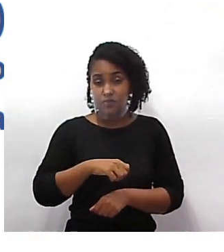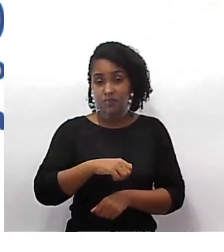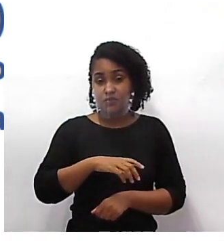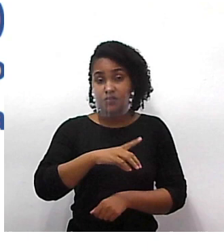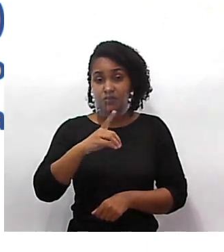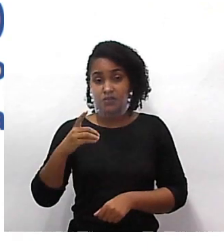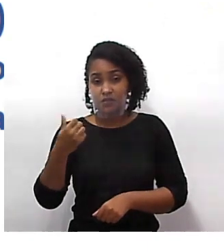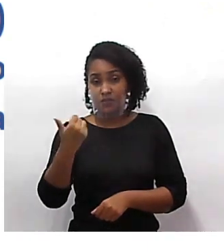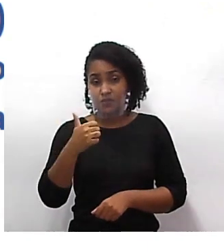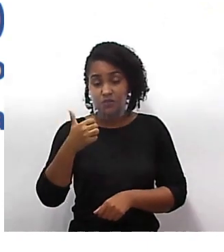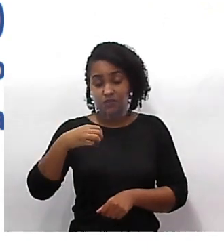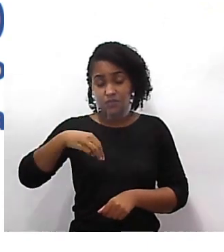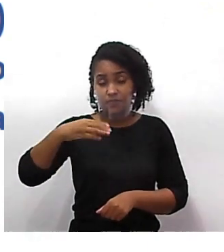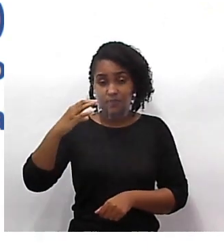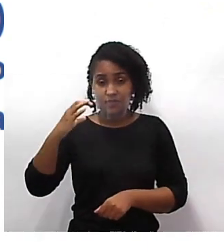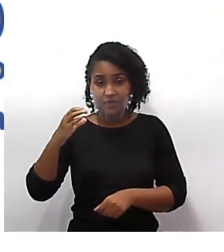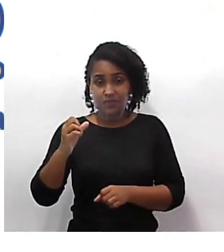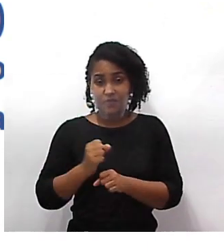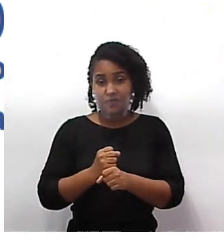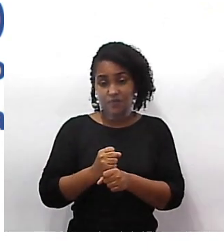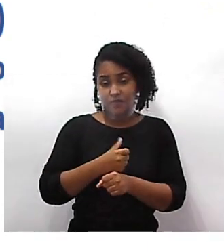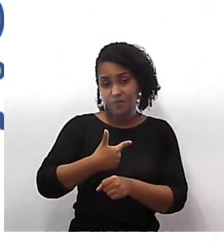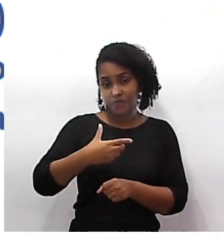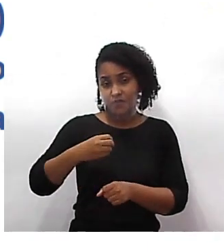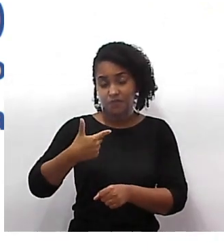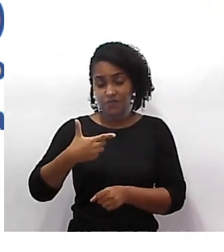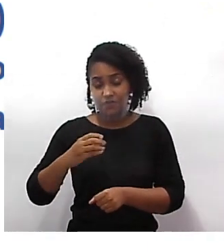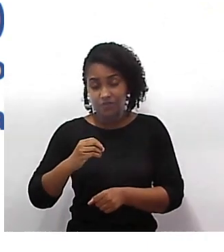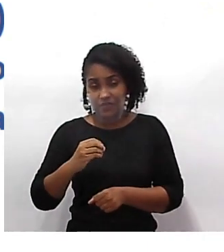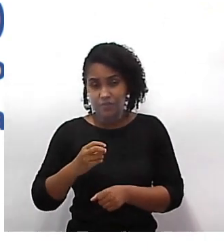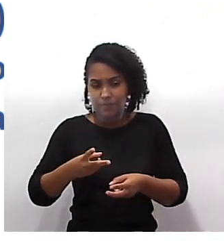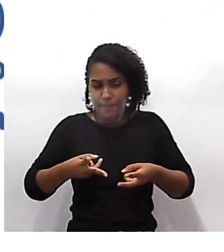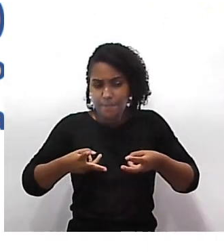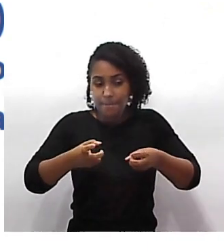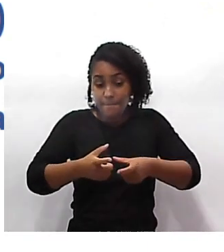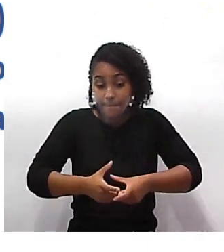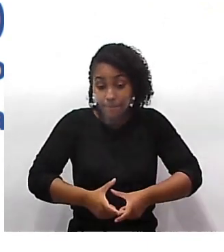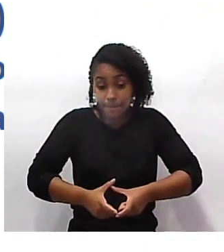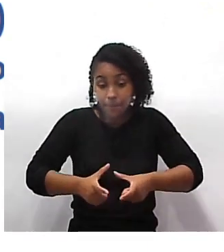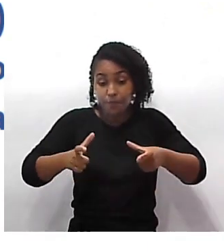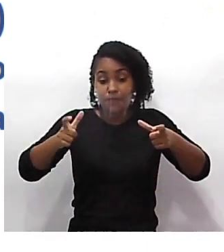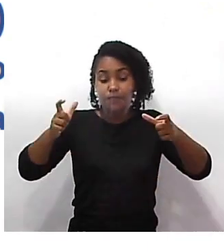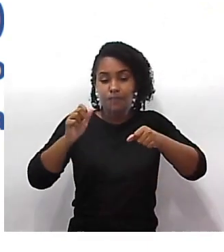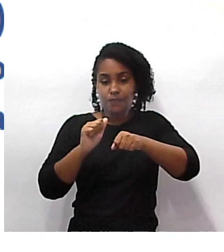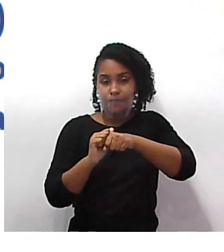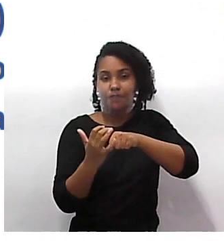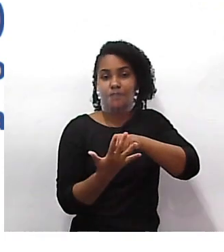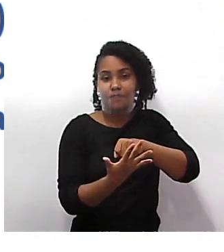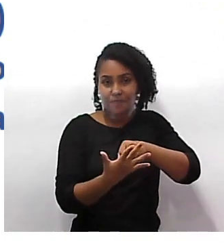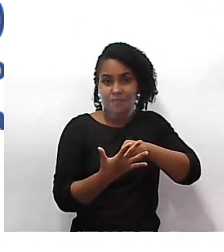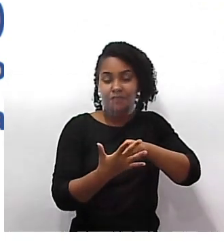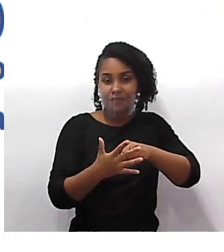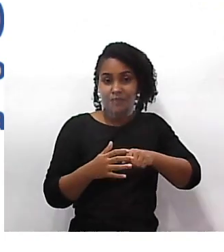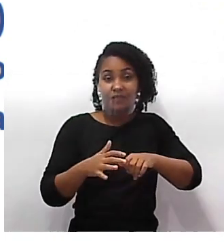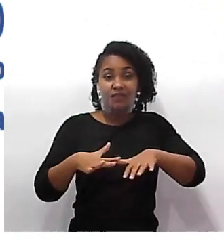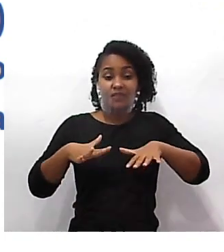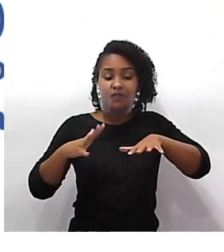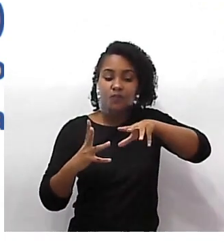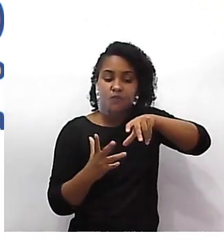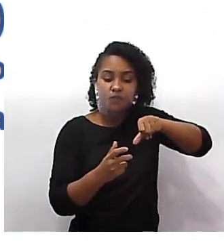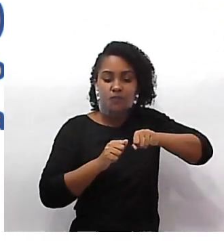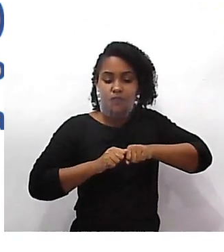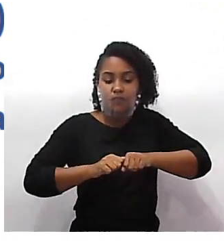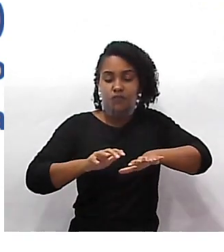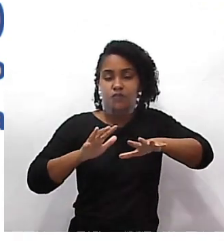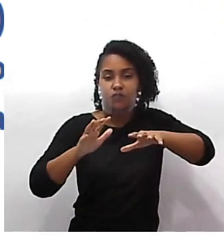de 2020, caso de pandemia devido ao aumento do número de casos do coronavírus e a